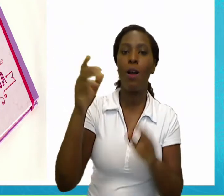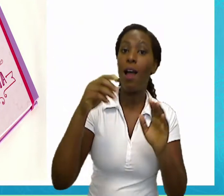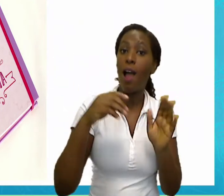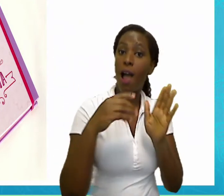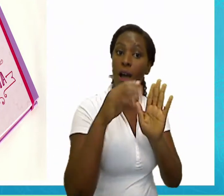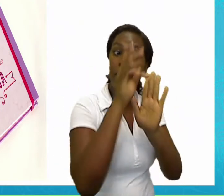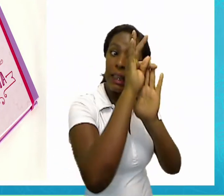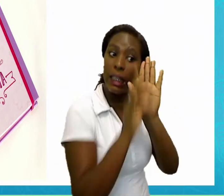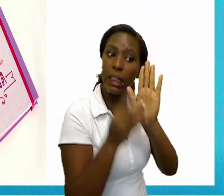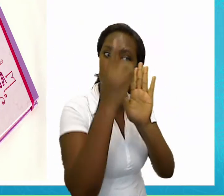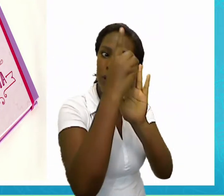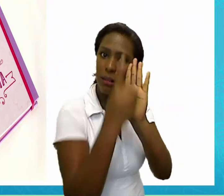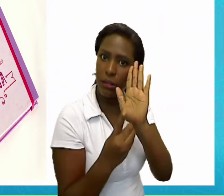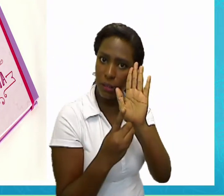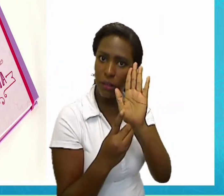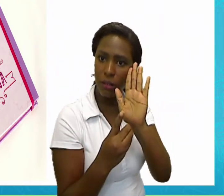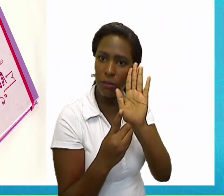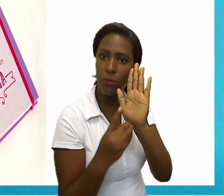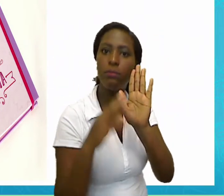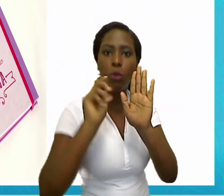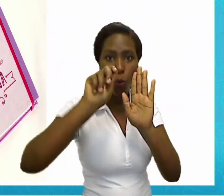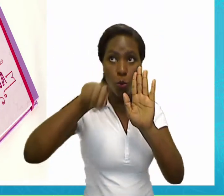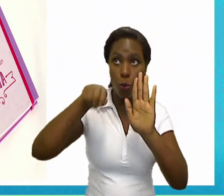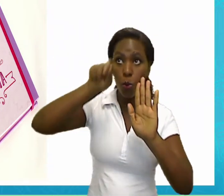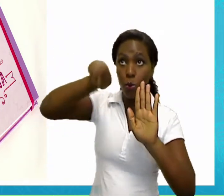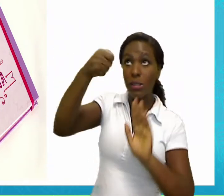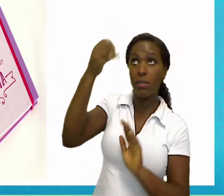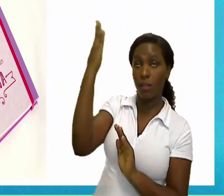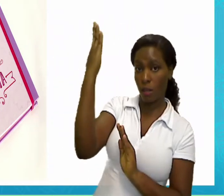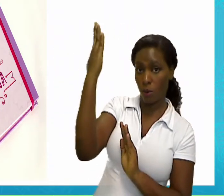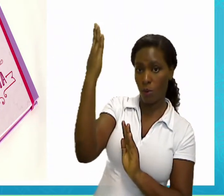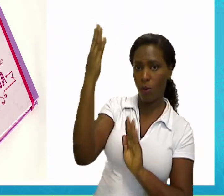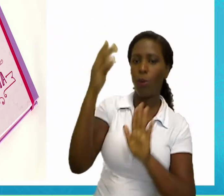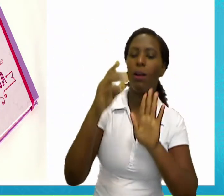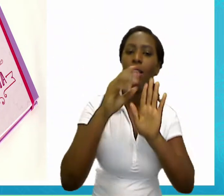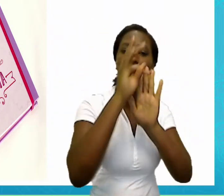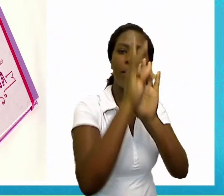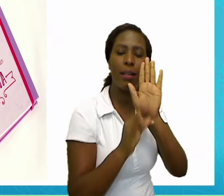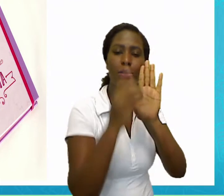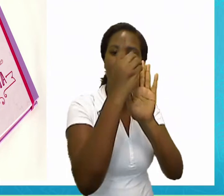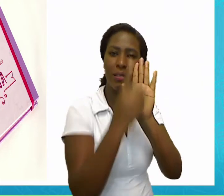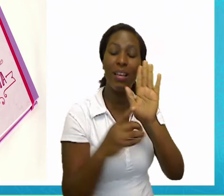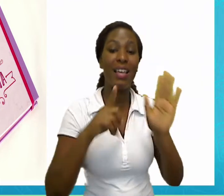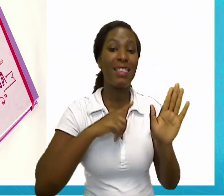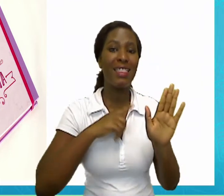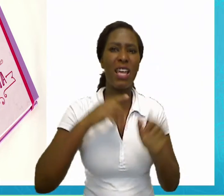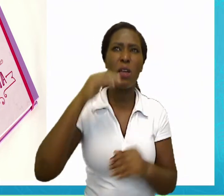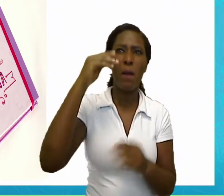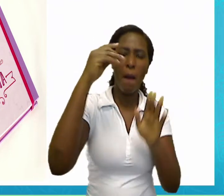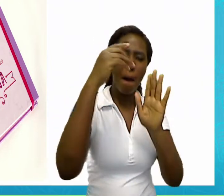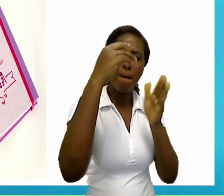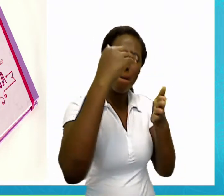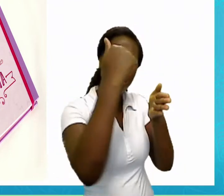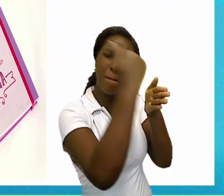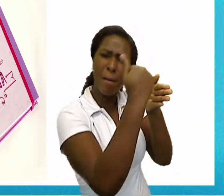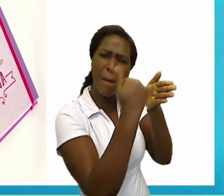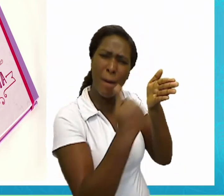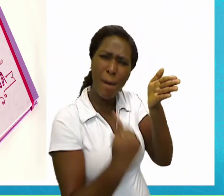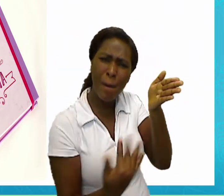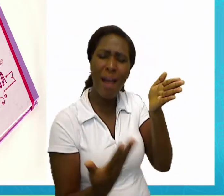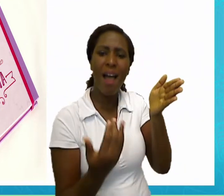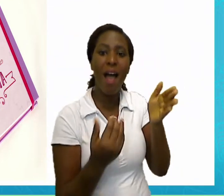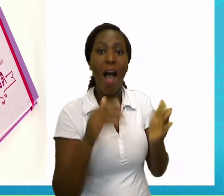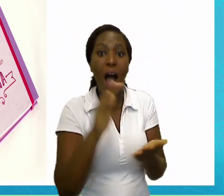relatos, biografia, notícia, currículo, lista de compras, cardápios, anúncios. Observem que aqui foram citados